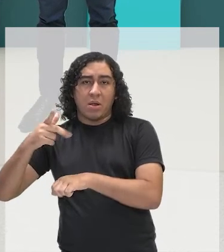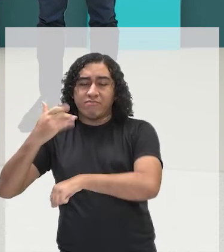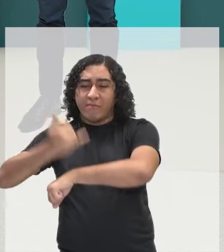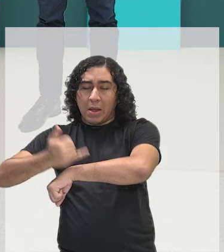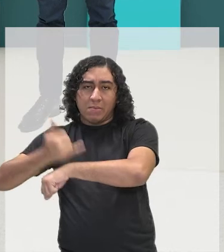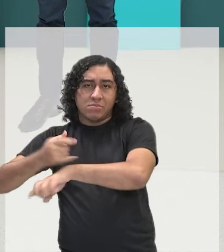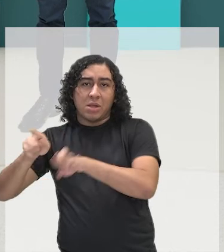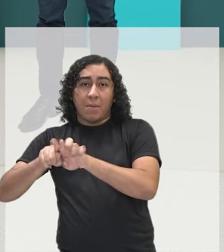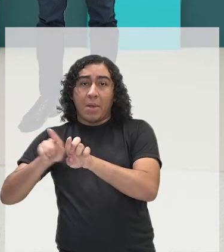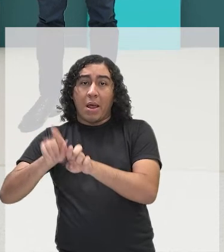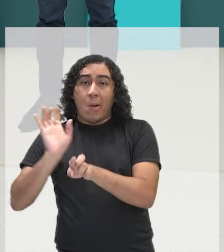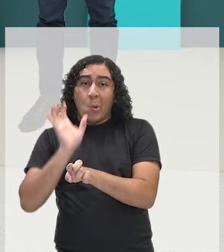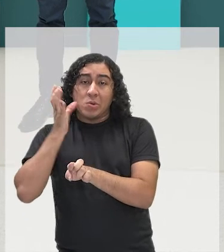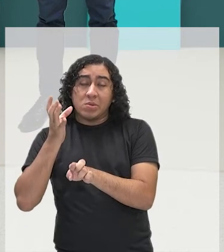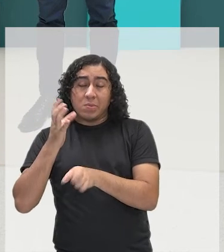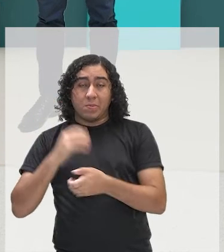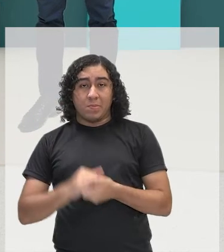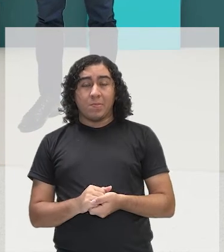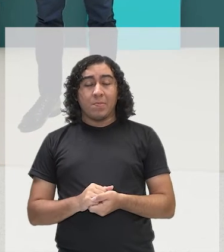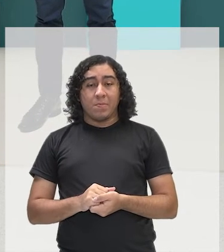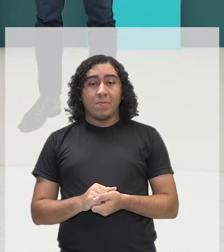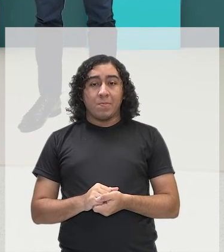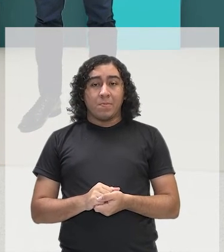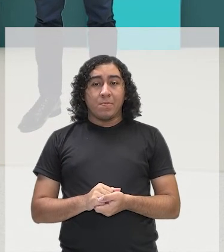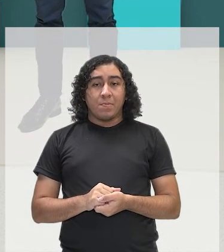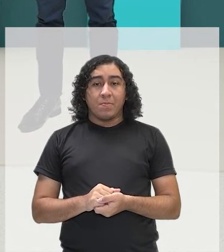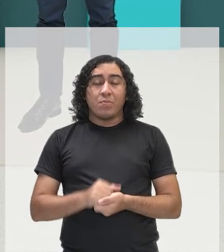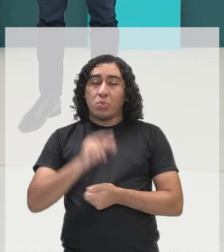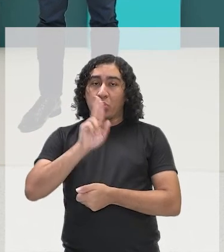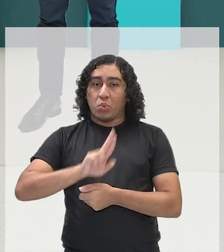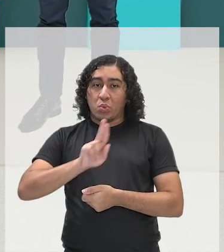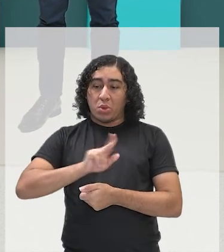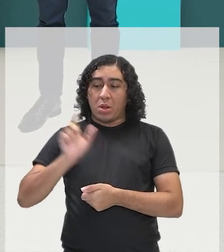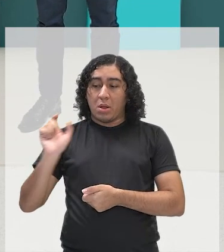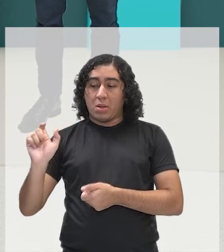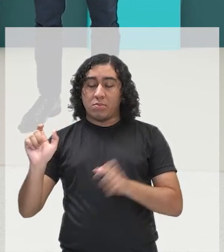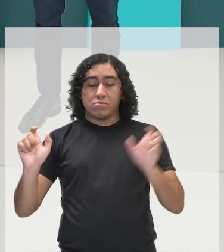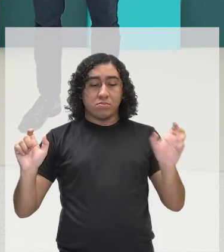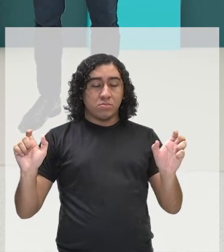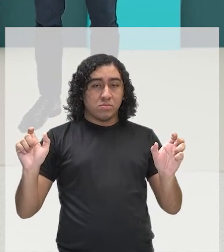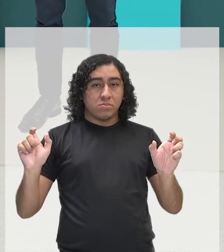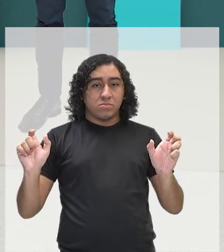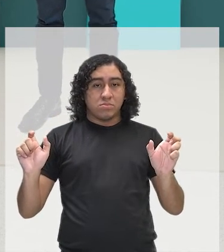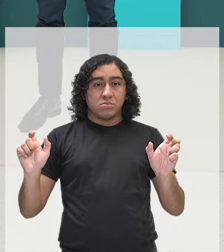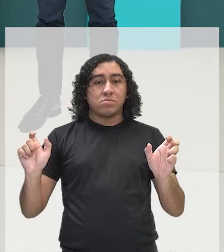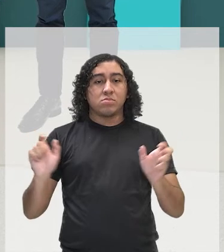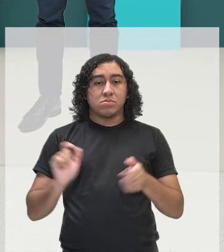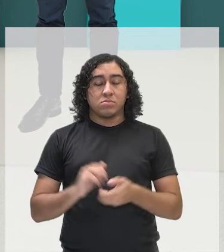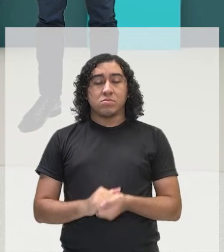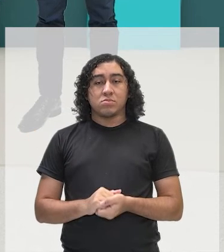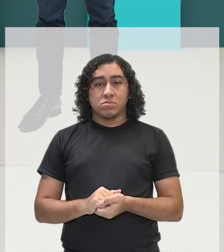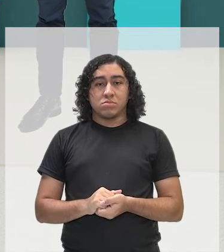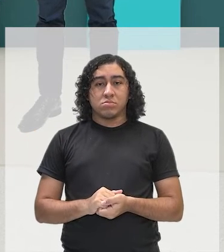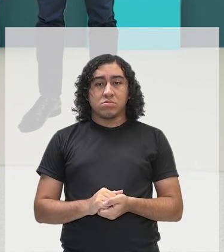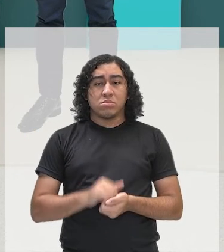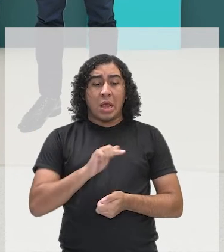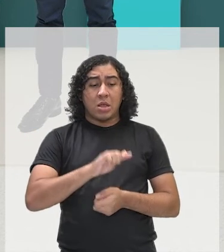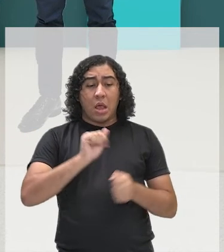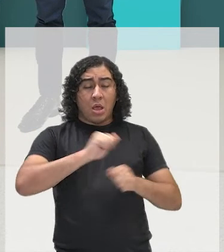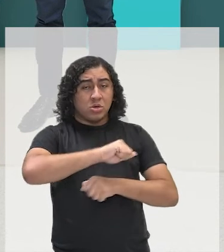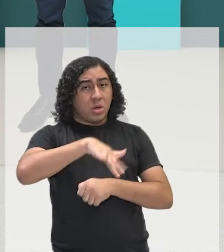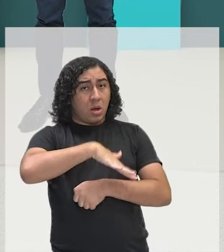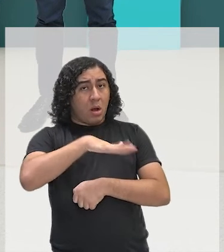Normalmente é um ferimento com algum tipo de arma, tá? Nós vamos utilizar essa expressão. Injury, que é um